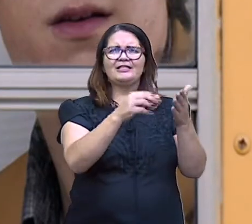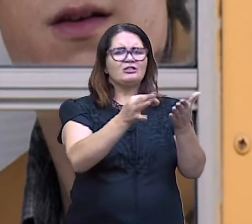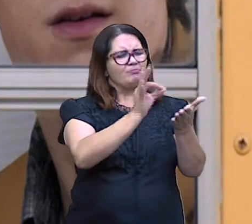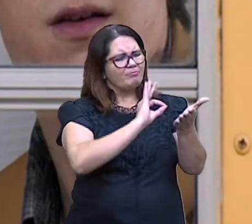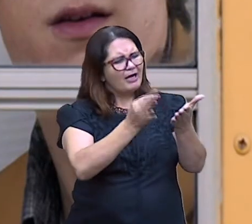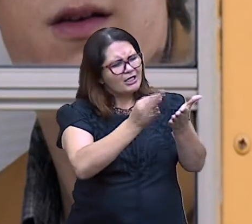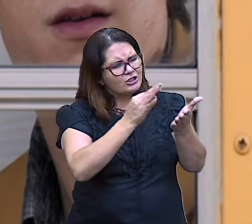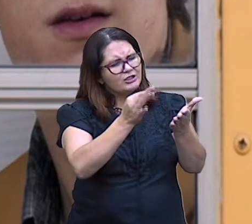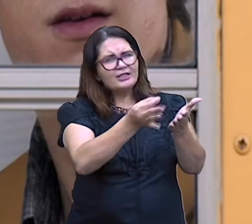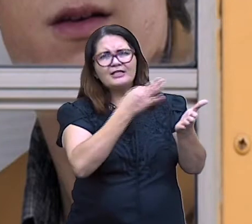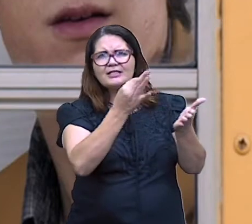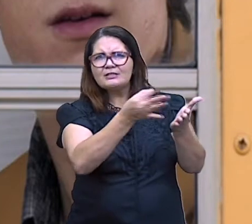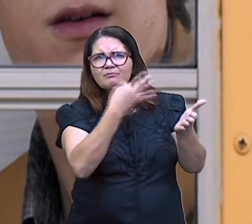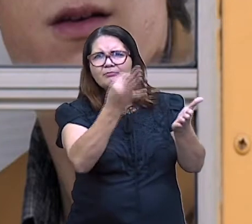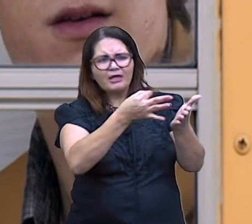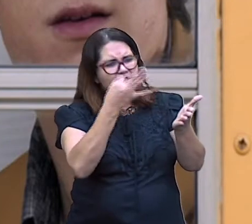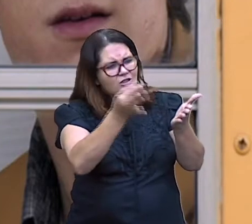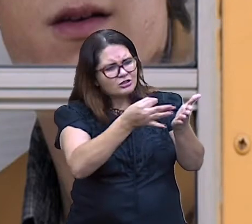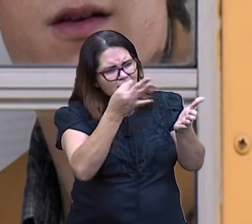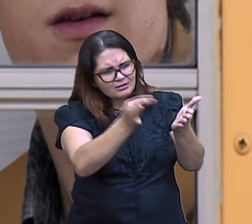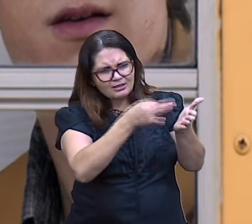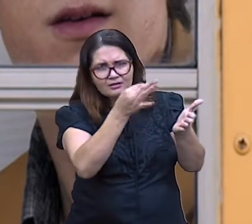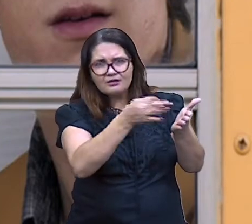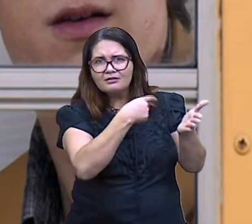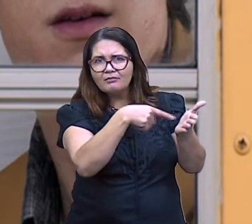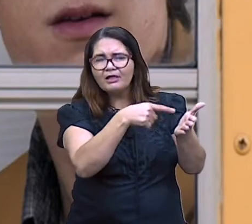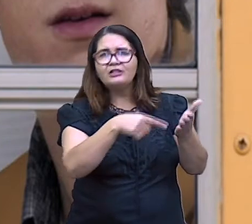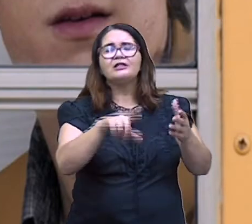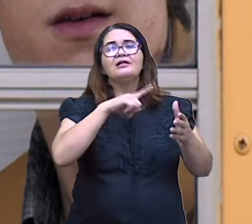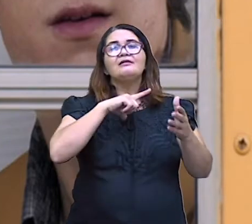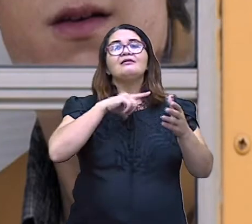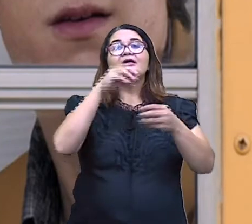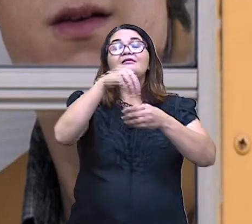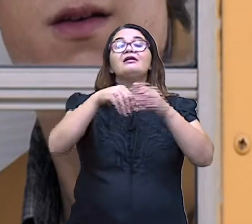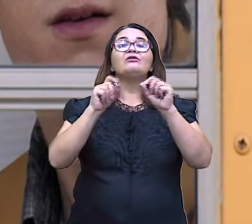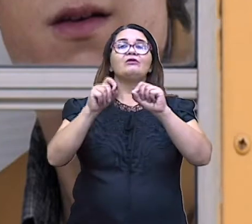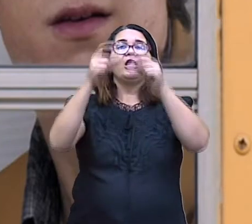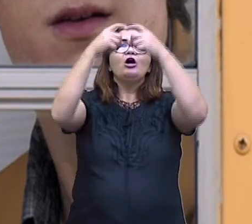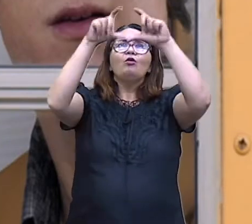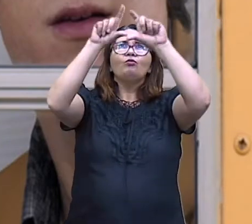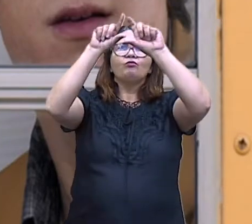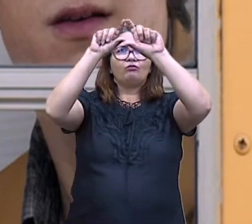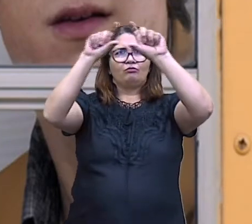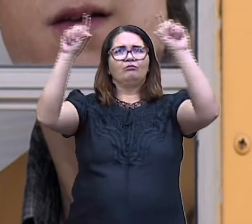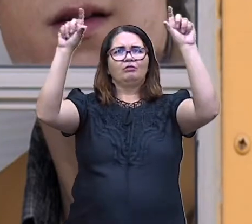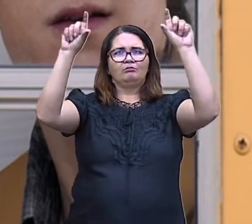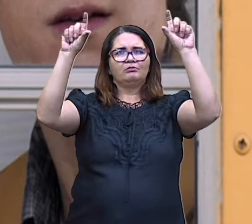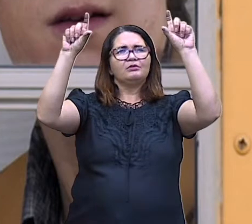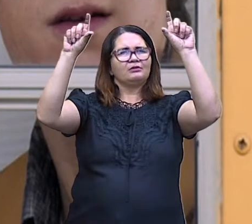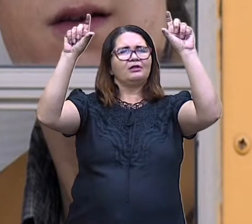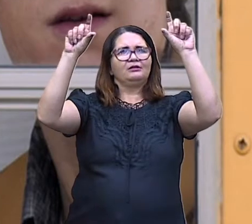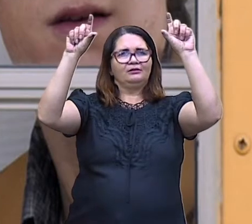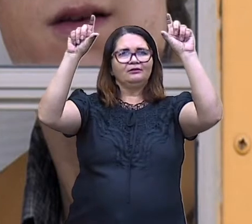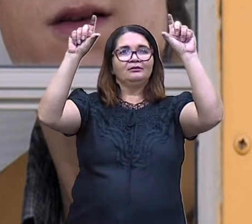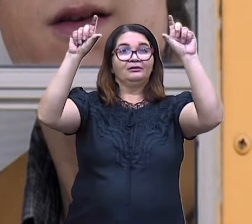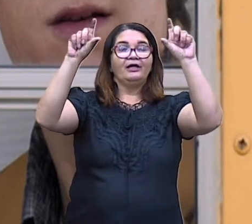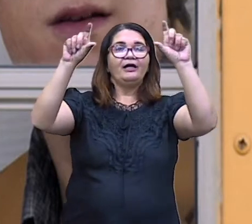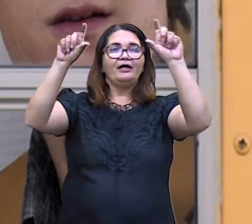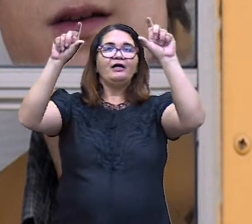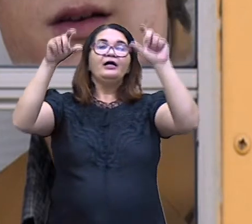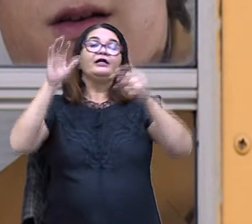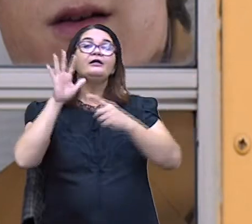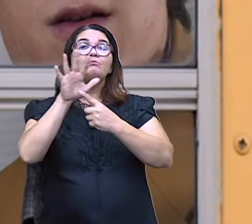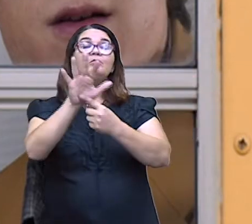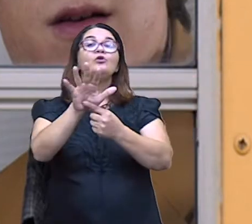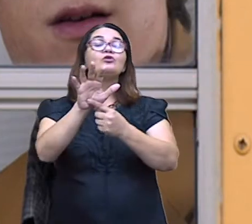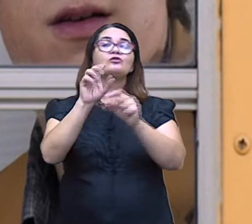cena, onde se passa e até a luz ambiente daquela cena. O cabeçalho também indica o quê?